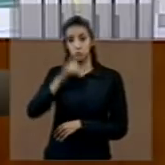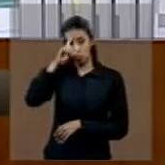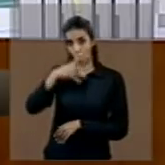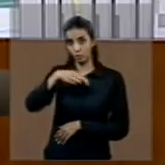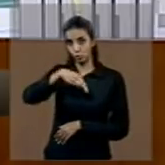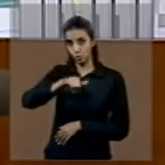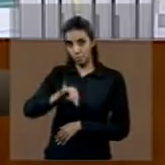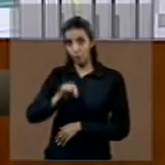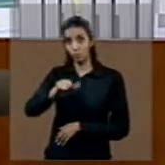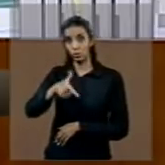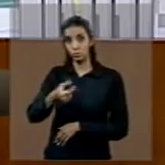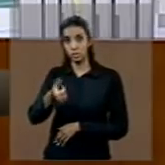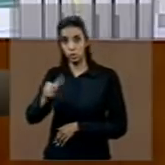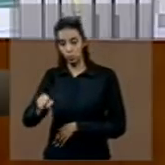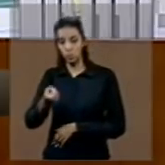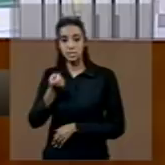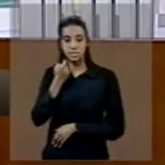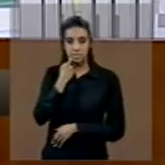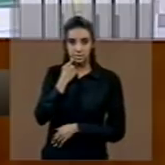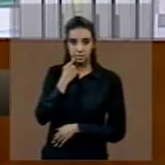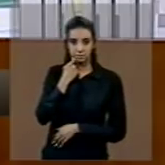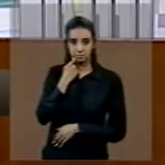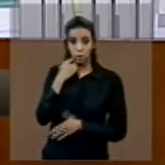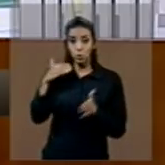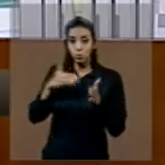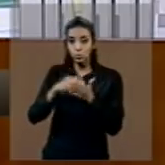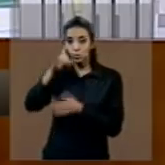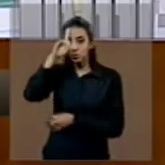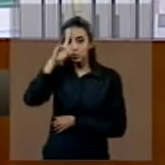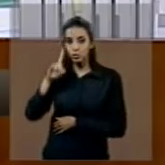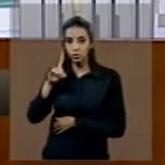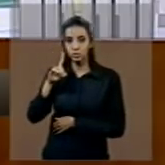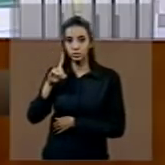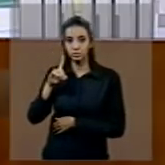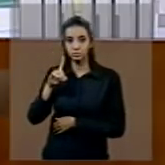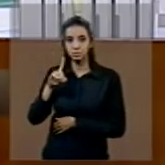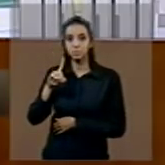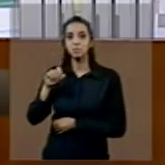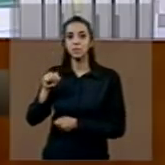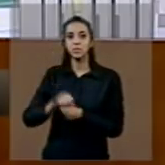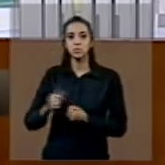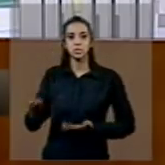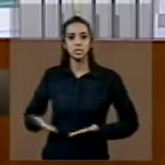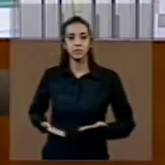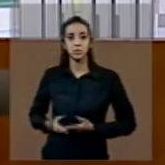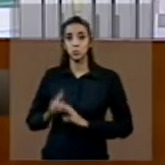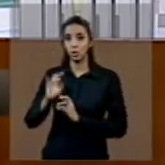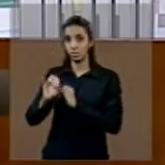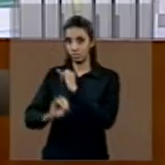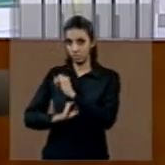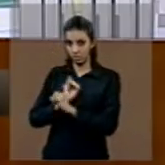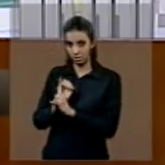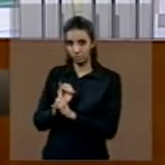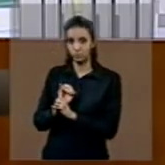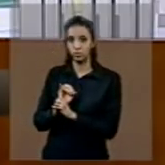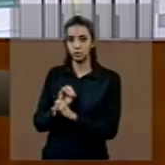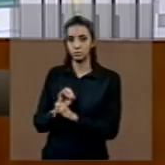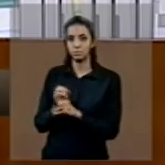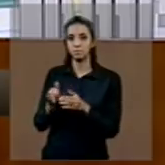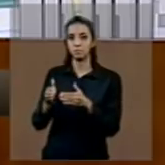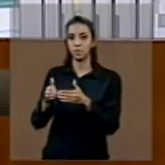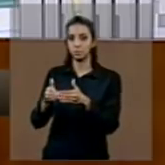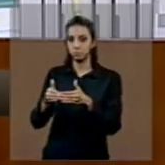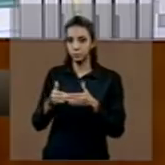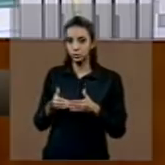de 2018, sexta-feira, último dia para utilização do serviço de pré-atendimento via internet para requerimento de operações